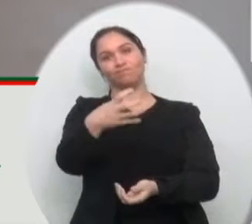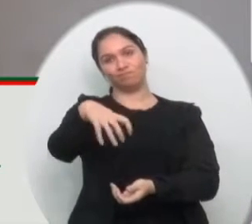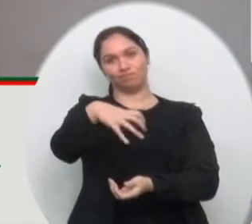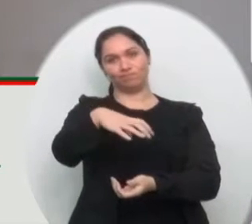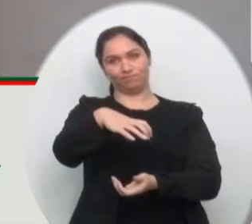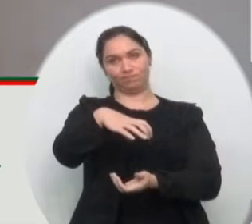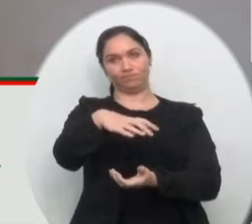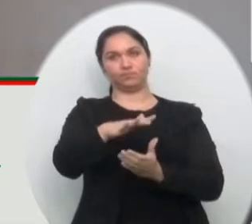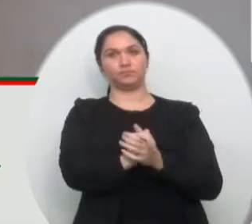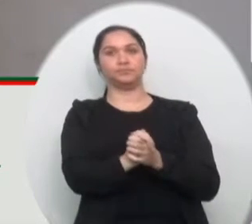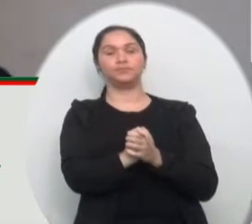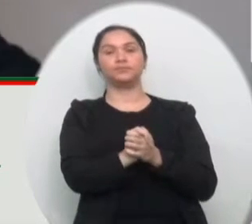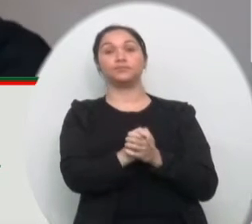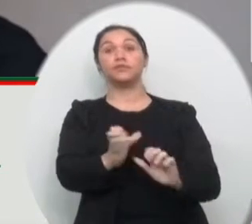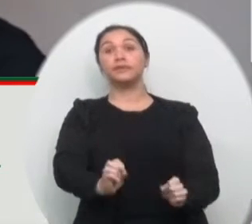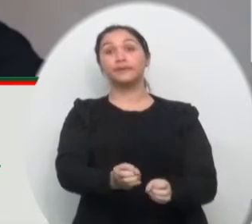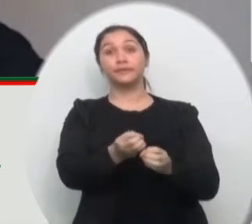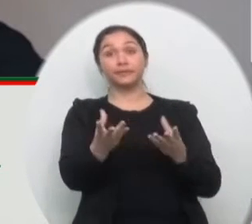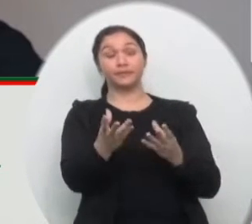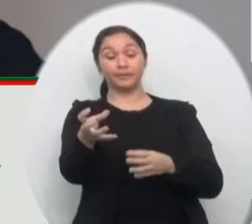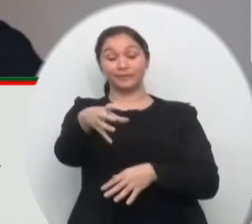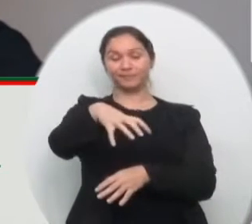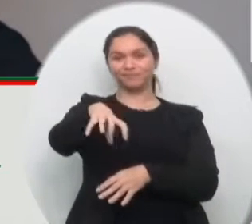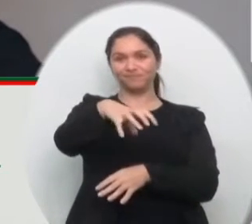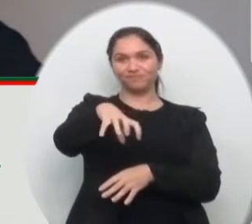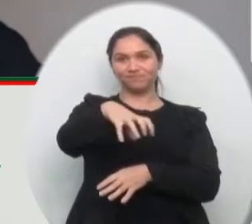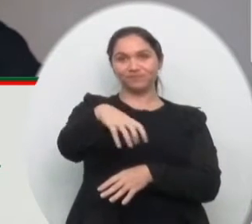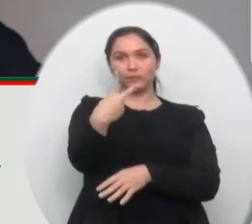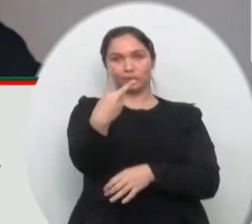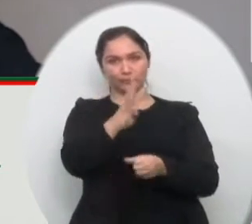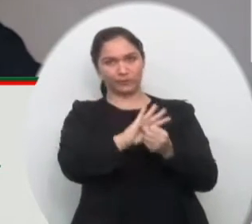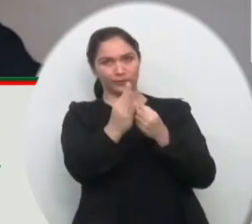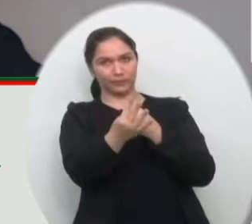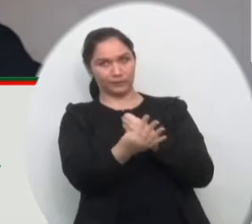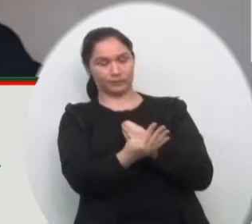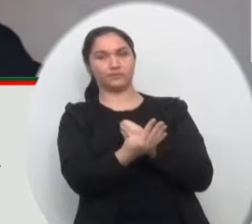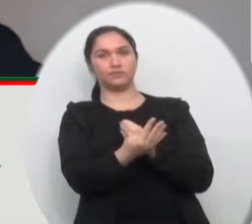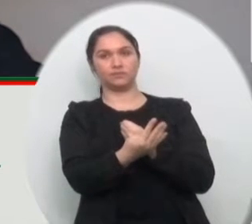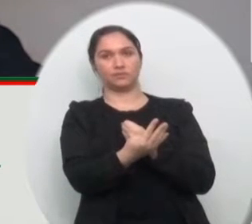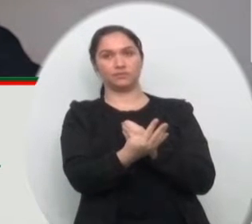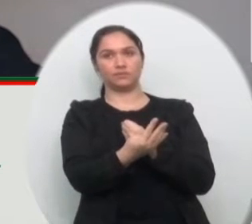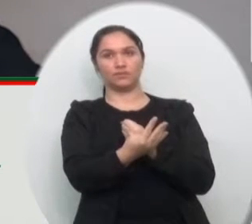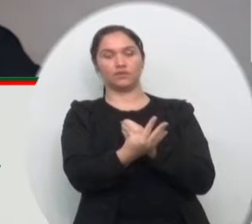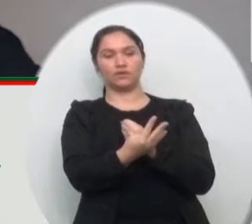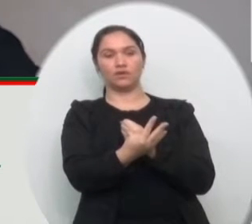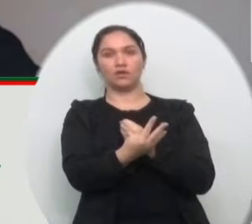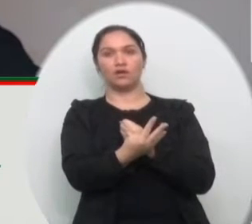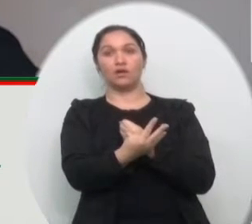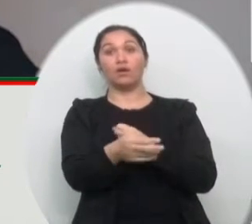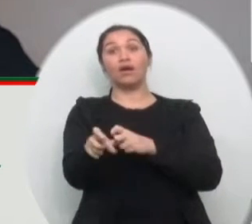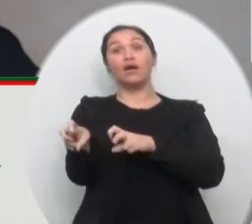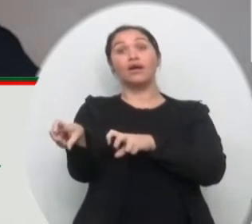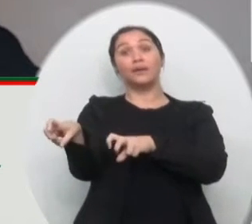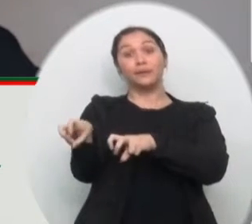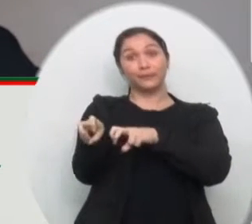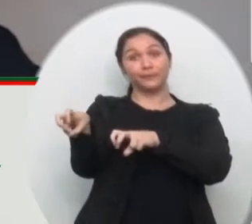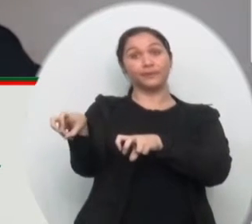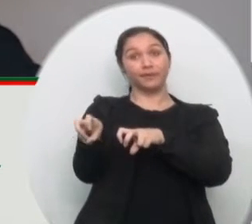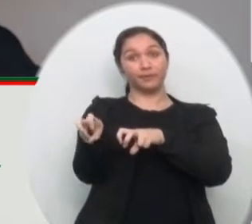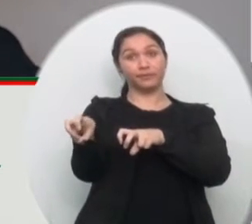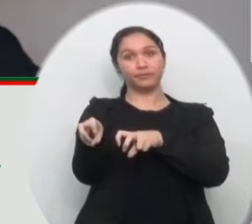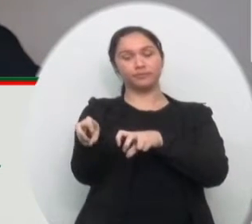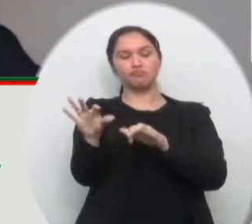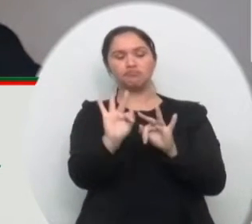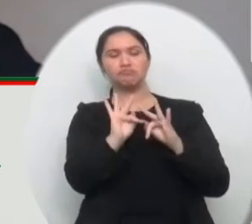naquela região, senhores. Então, toda aquela região, ela é pacata, ela tem um viés rural, agrícola, certo?